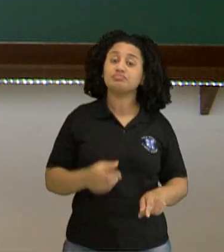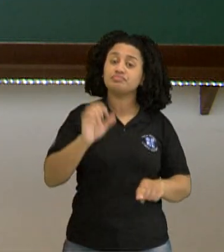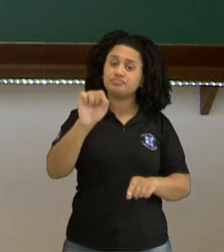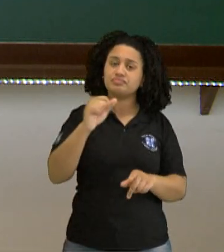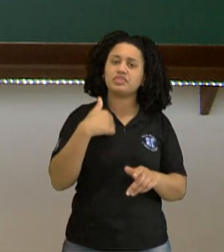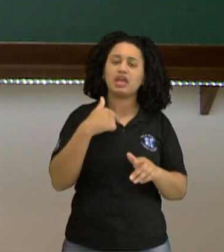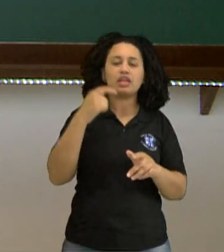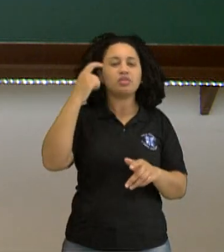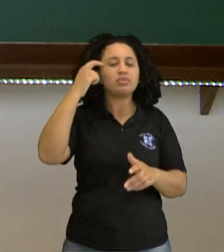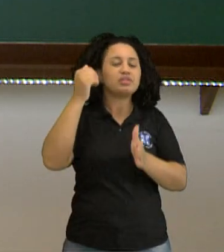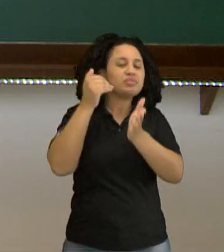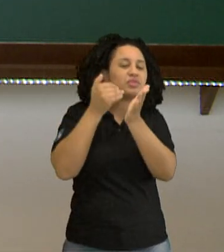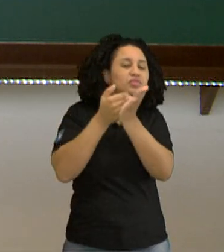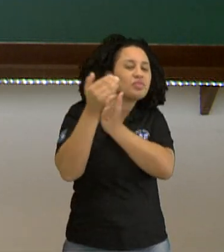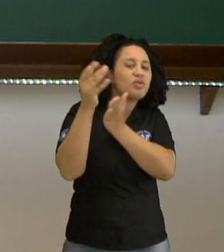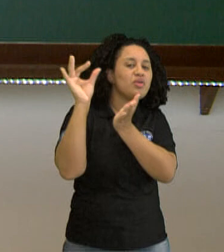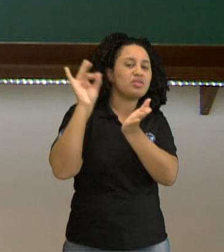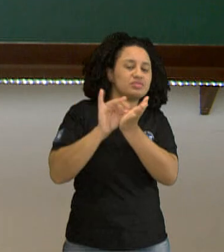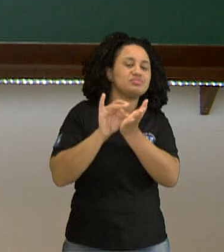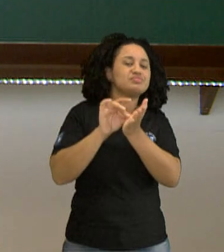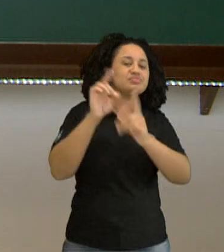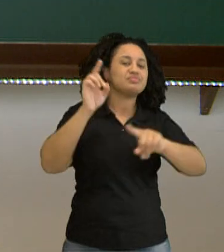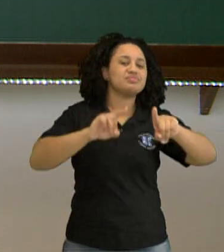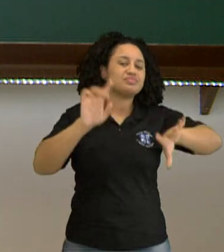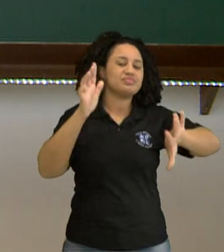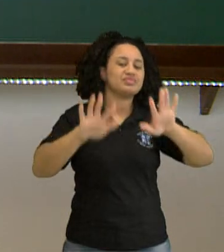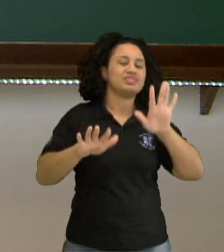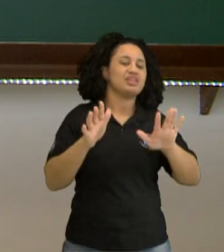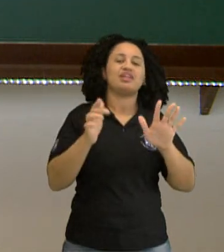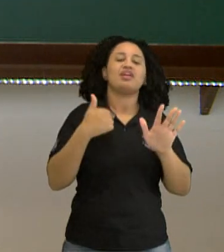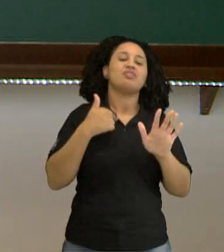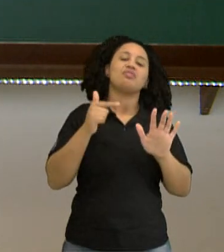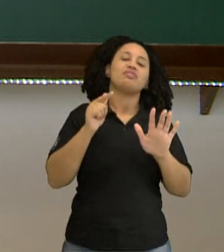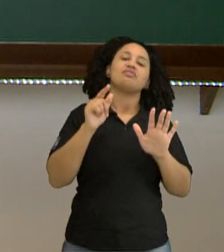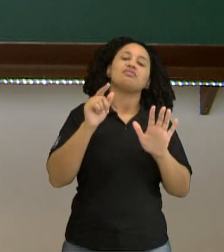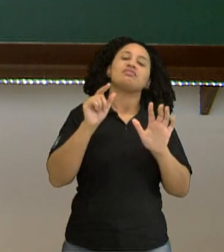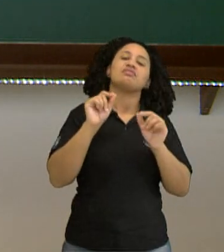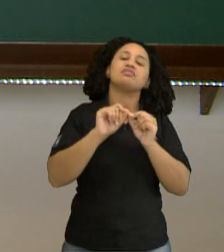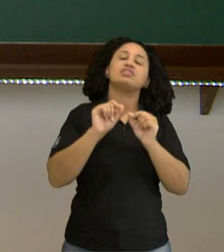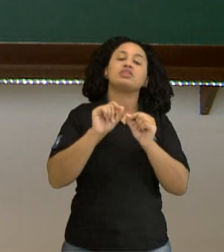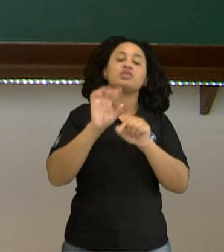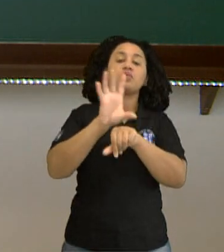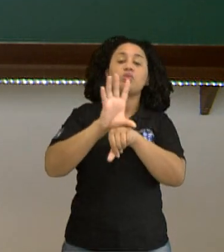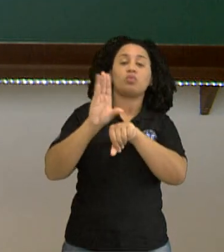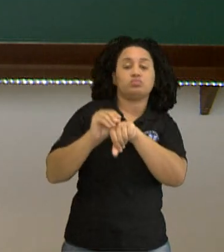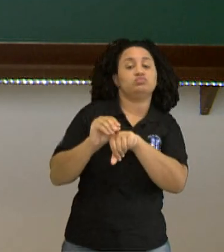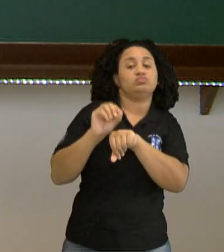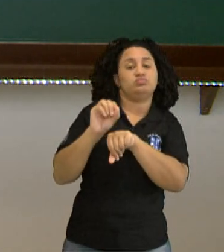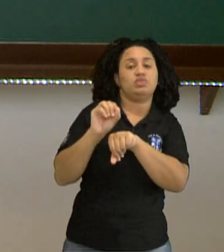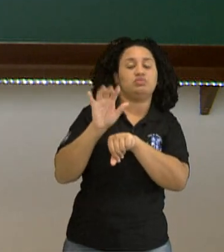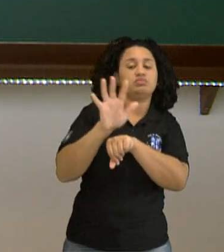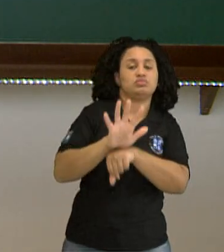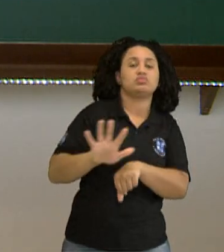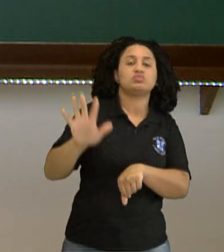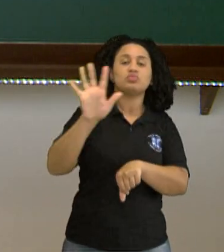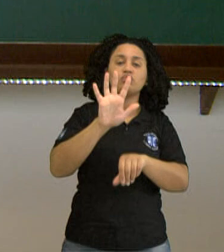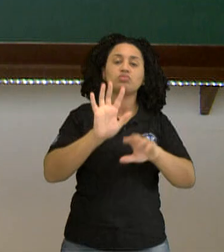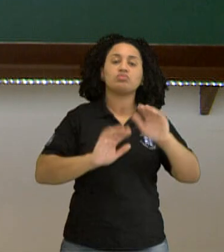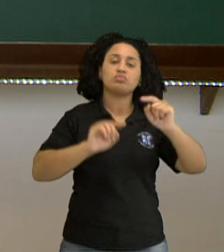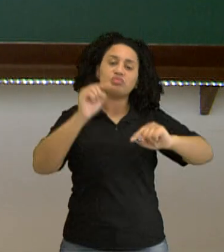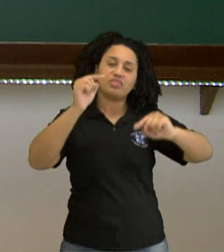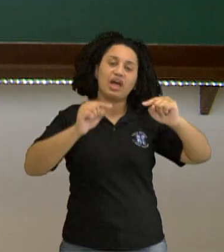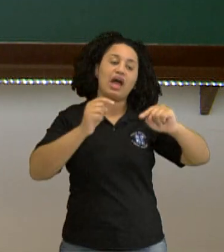do relativismo. Ele não vai mais hierarquizar o conhecimento, hierarquizar as